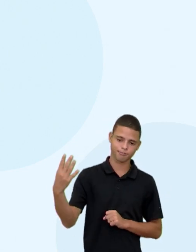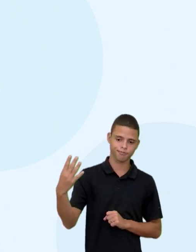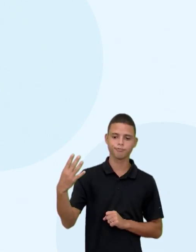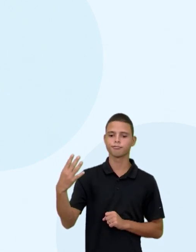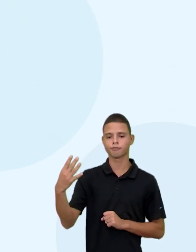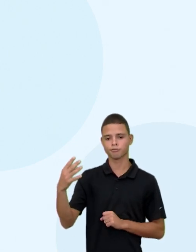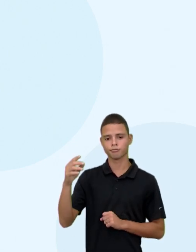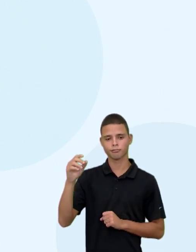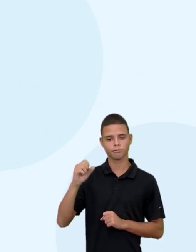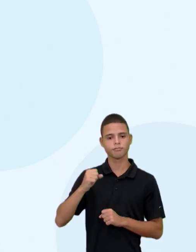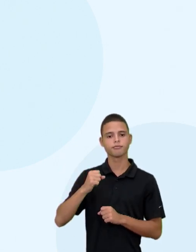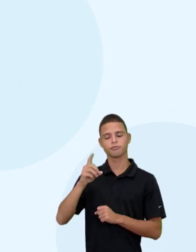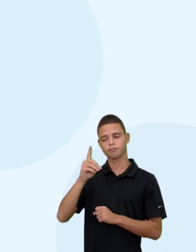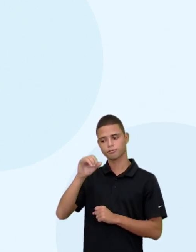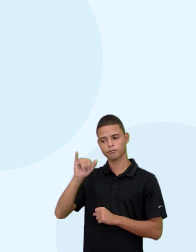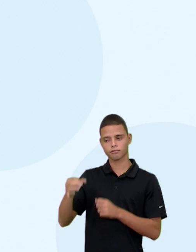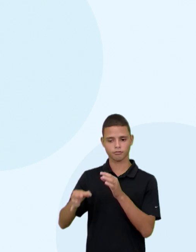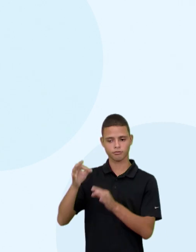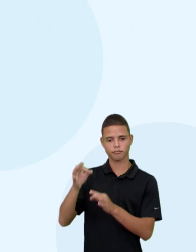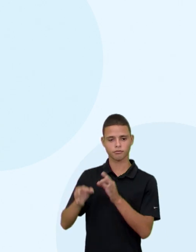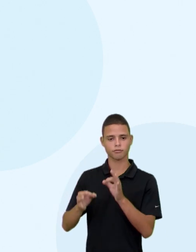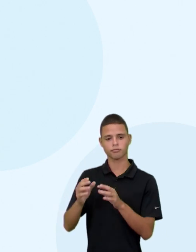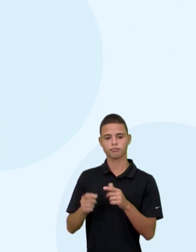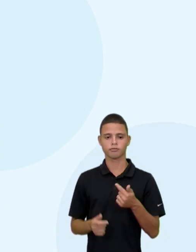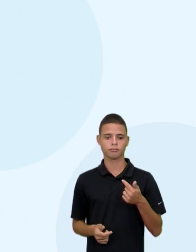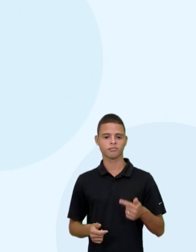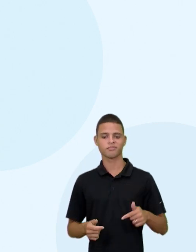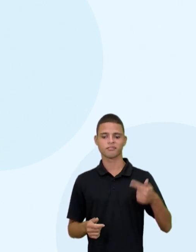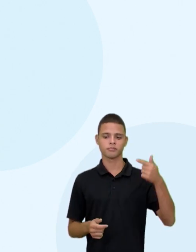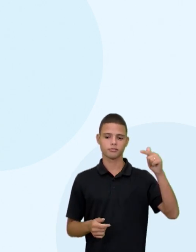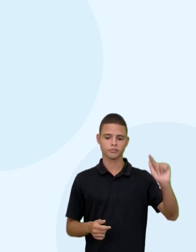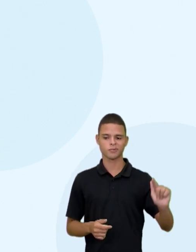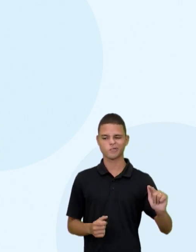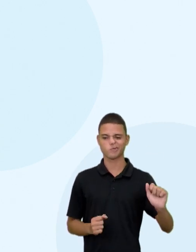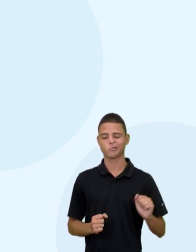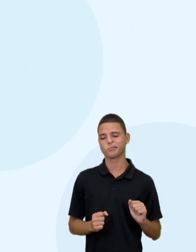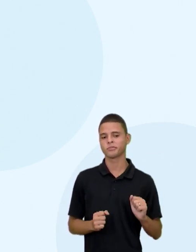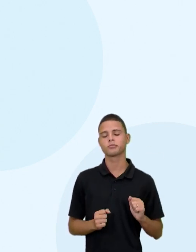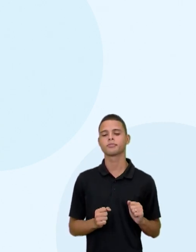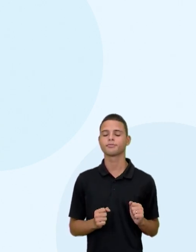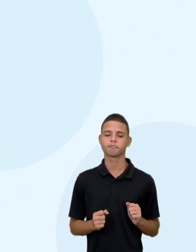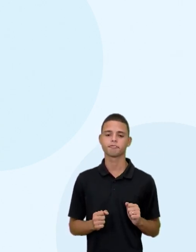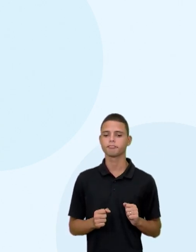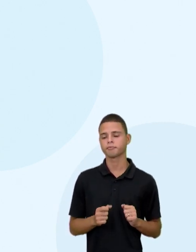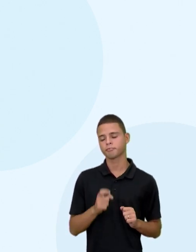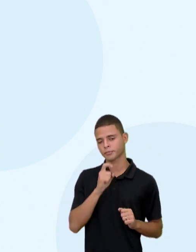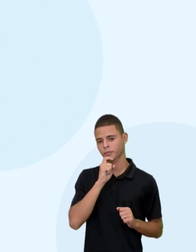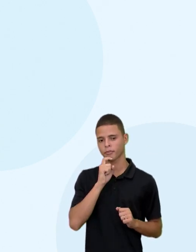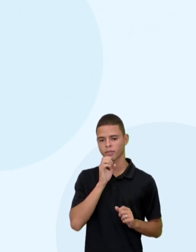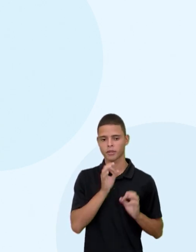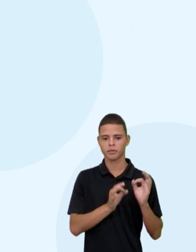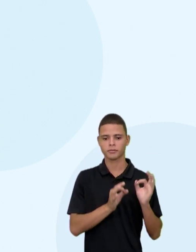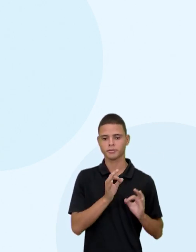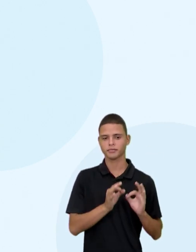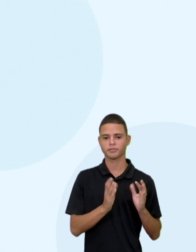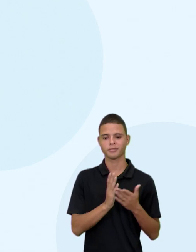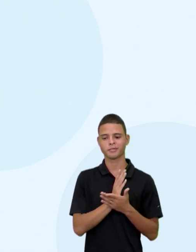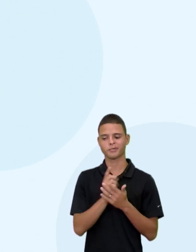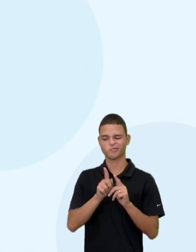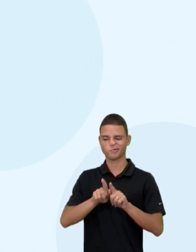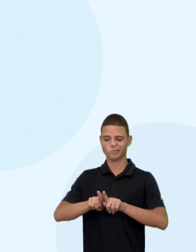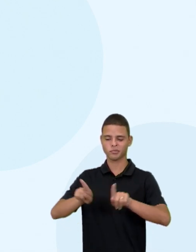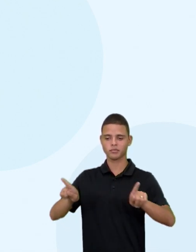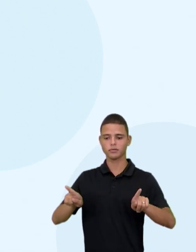249.874 judiciais e outros aí que foram, né, extrajudiciais, né? Então, né, outros foi por juízes, outros